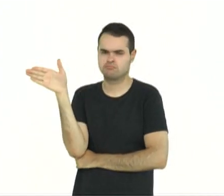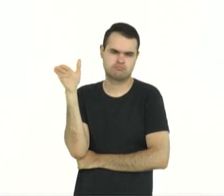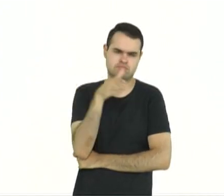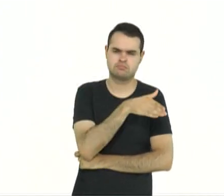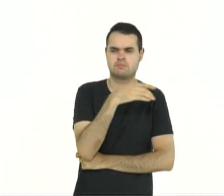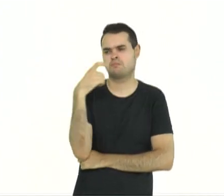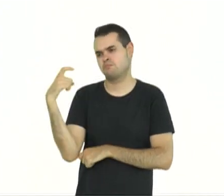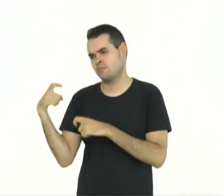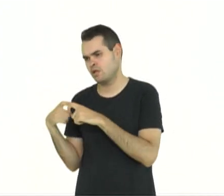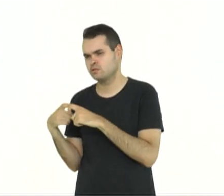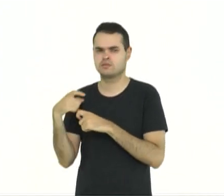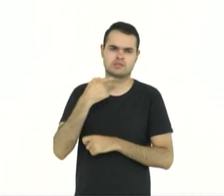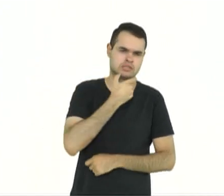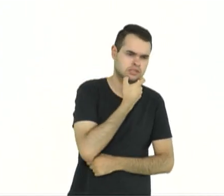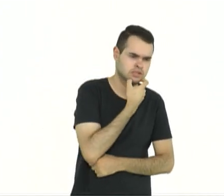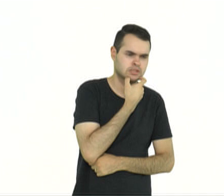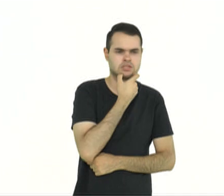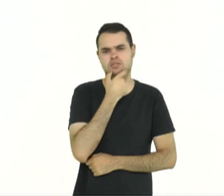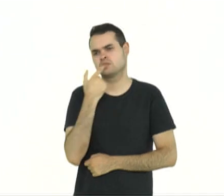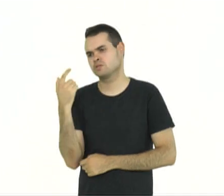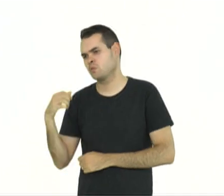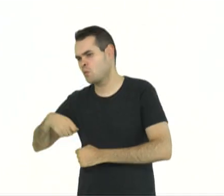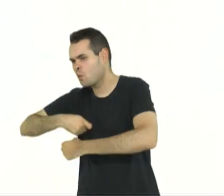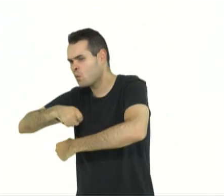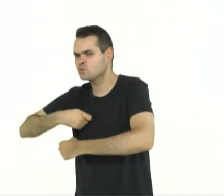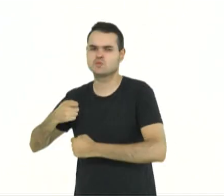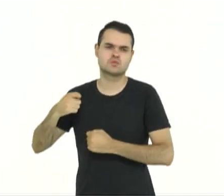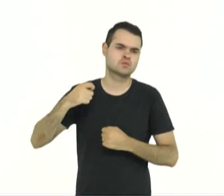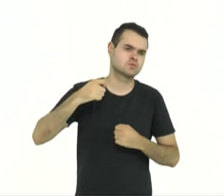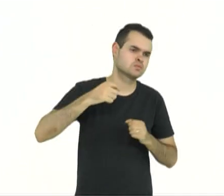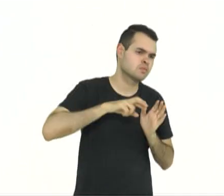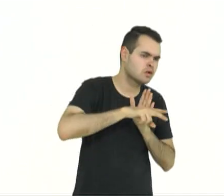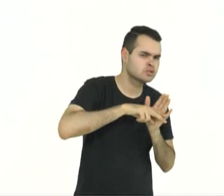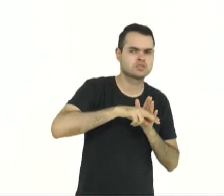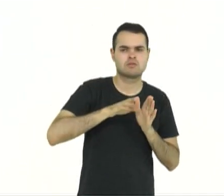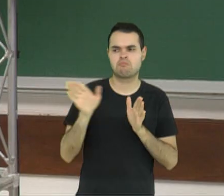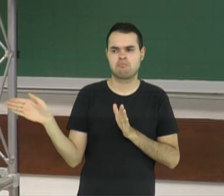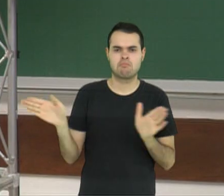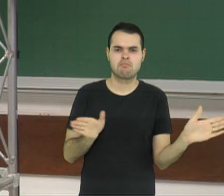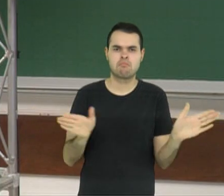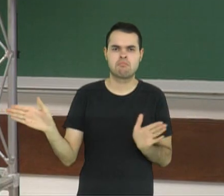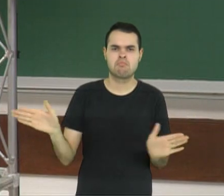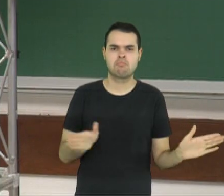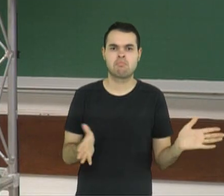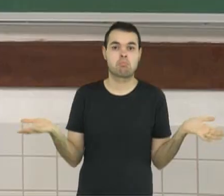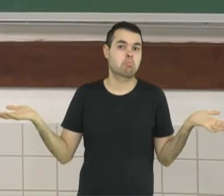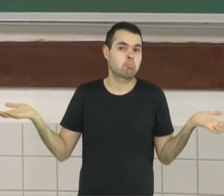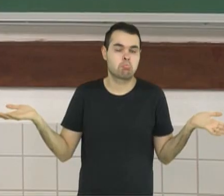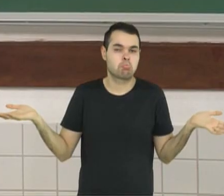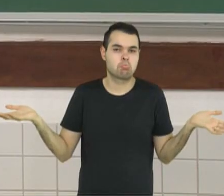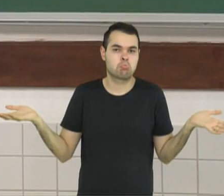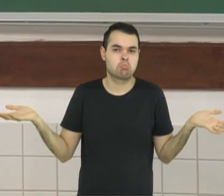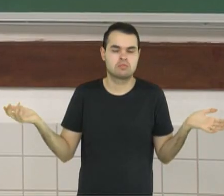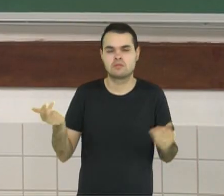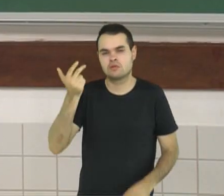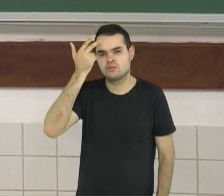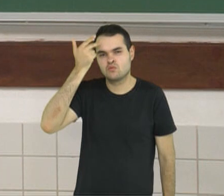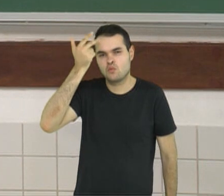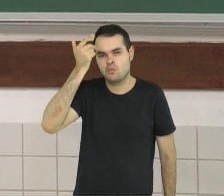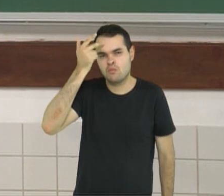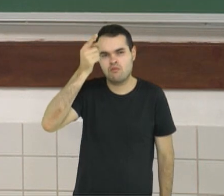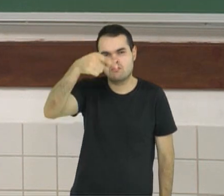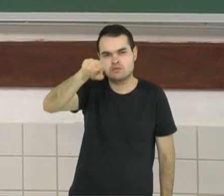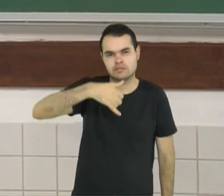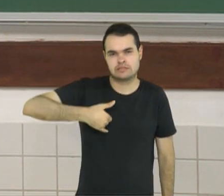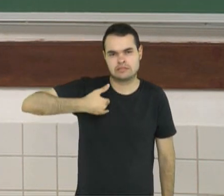se é medicina, se é inglês, se é cozinha, se é biologia, se ele vai para o lado do direito. É comum, nessa idade de vocês aí